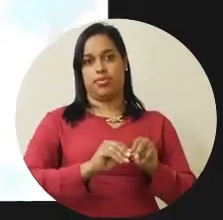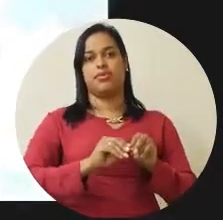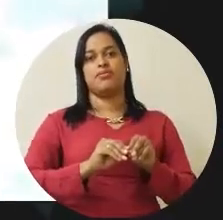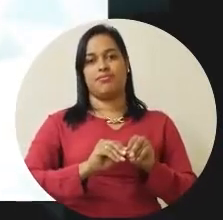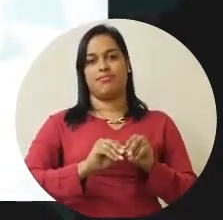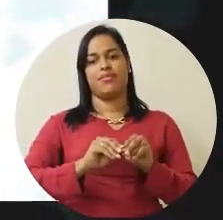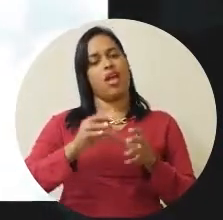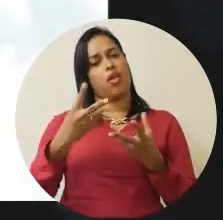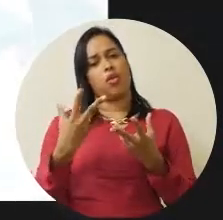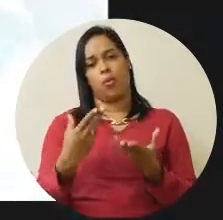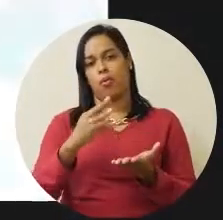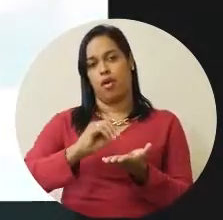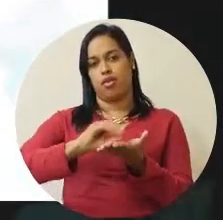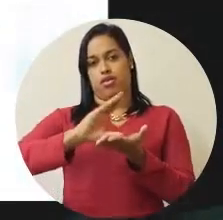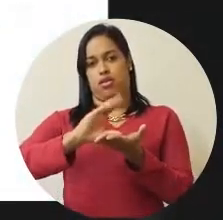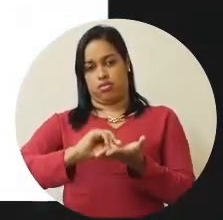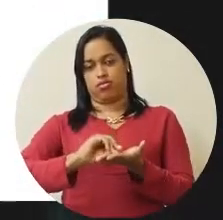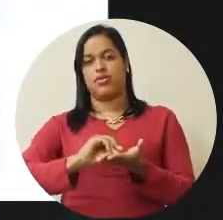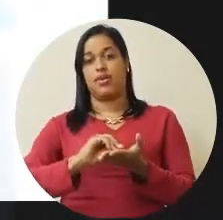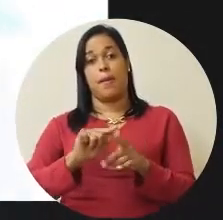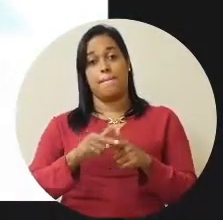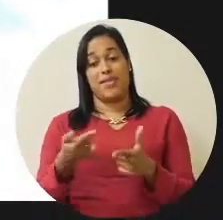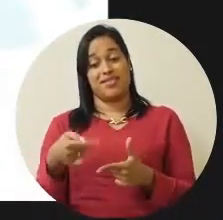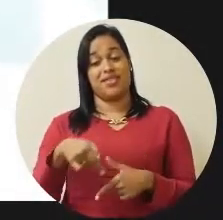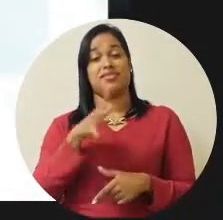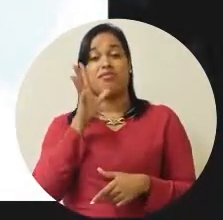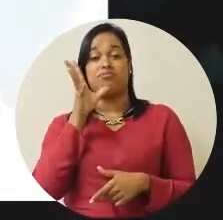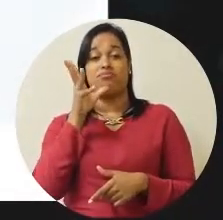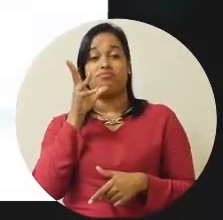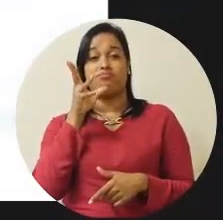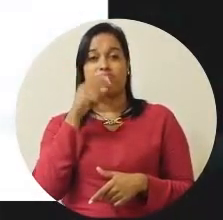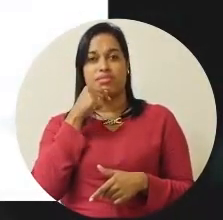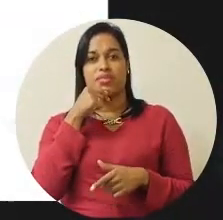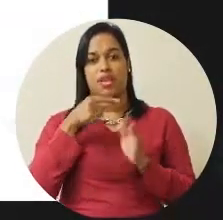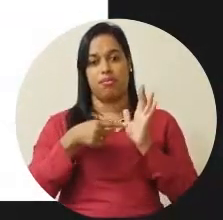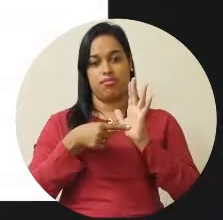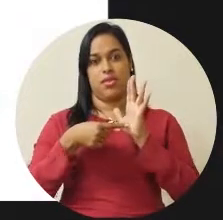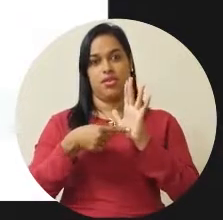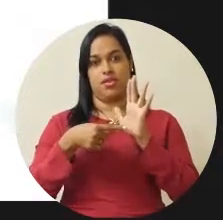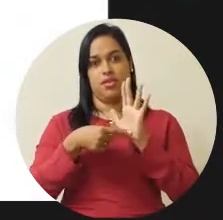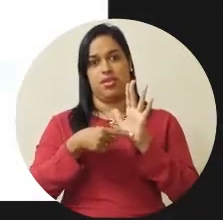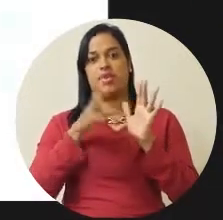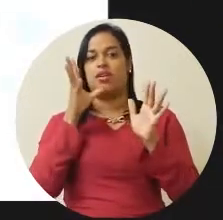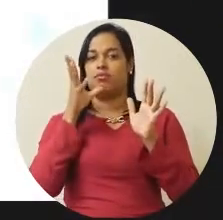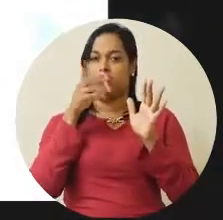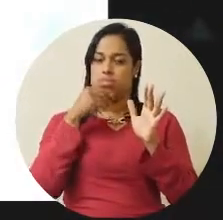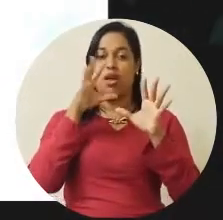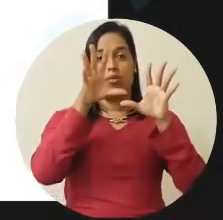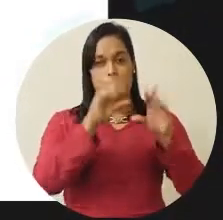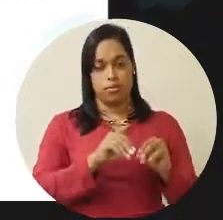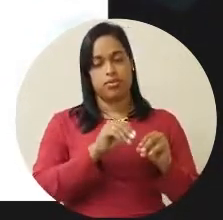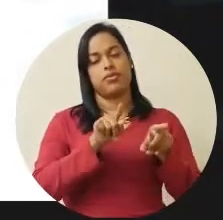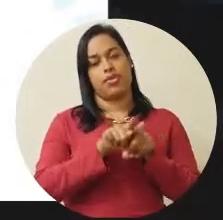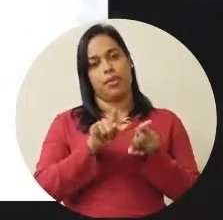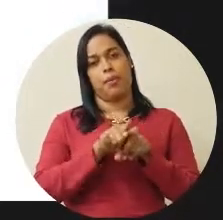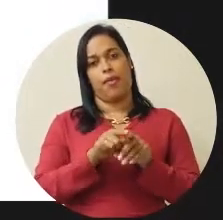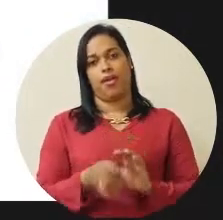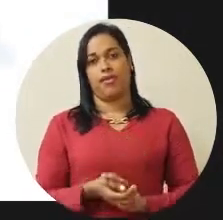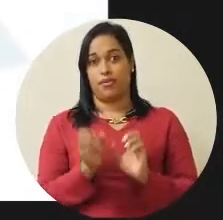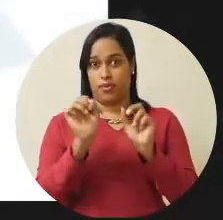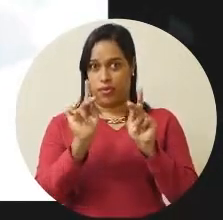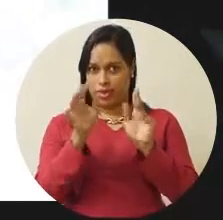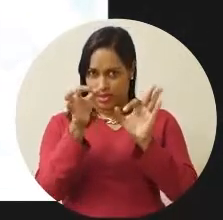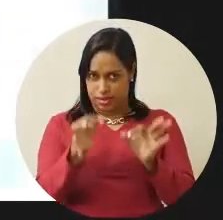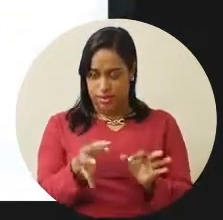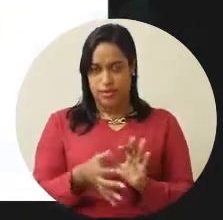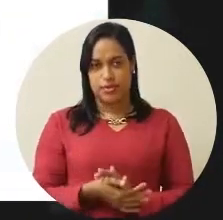liga e desliga. Só que no caso é gradual, ele aparece gradualmente, ele desaparece gradualmente, certo?